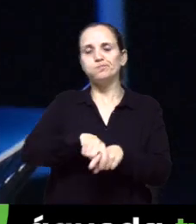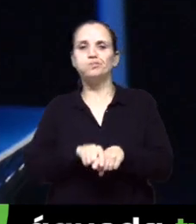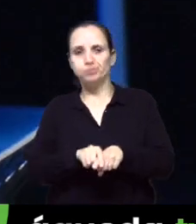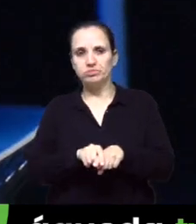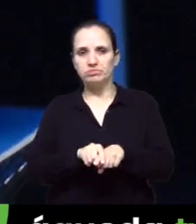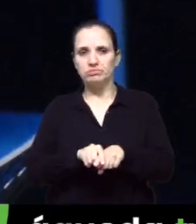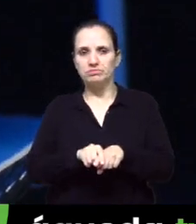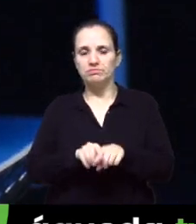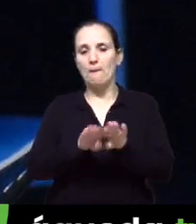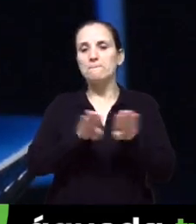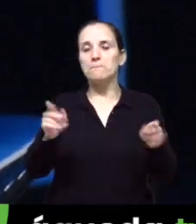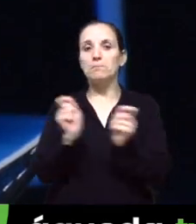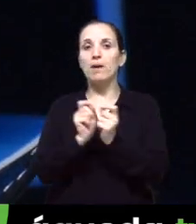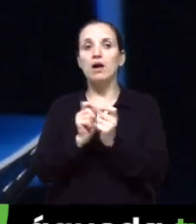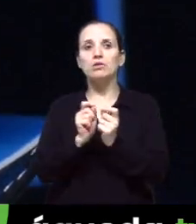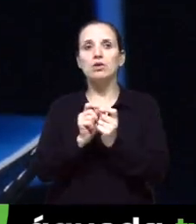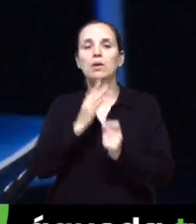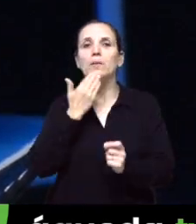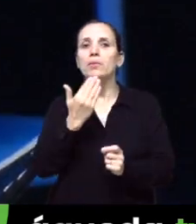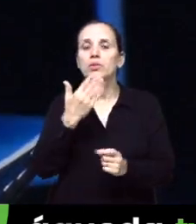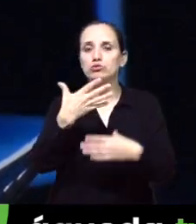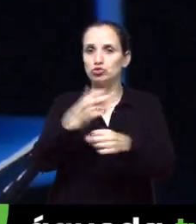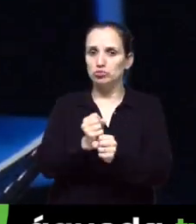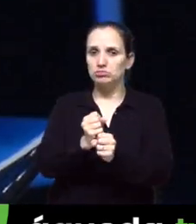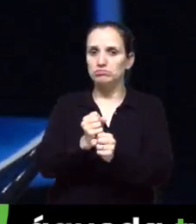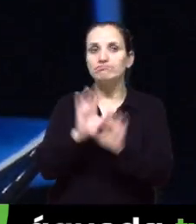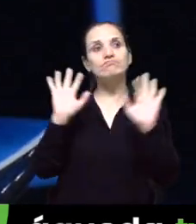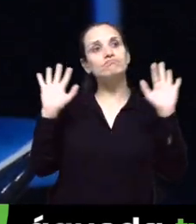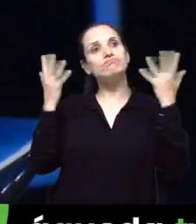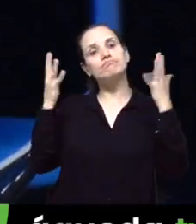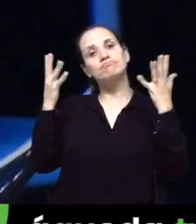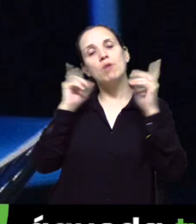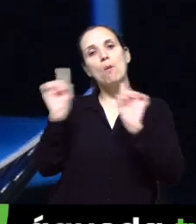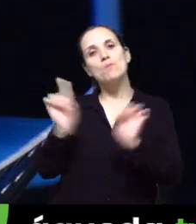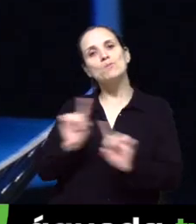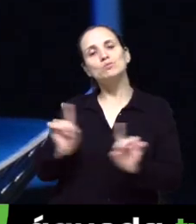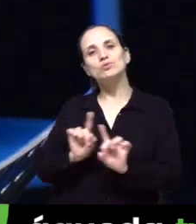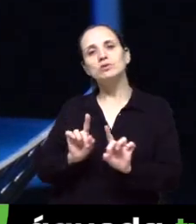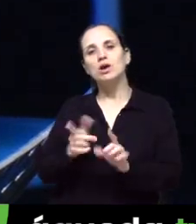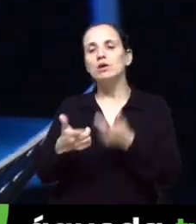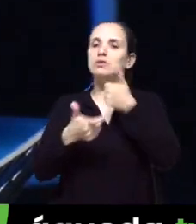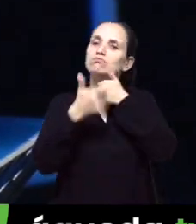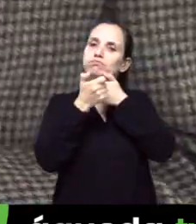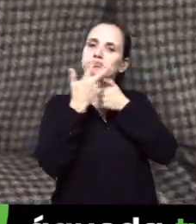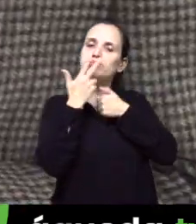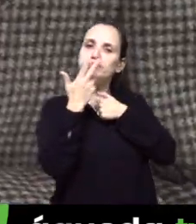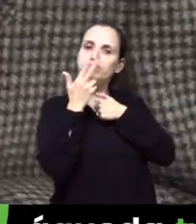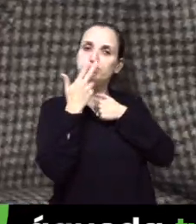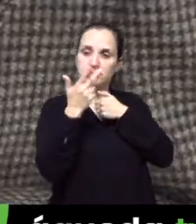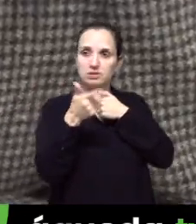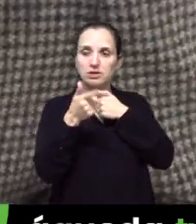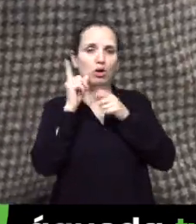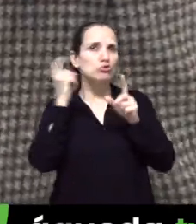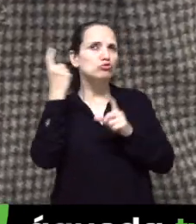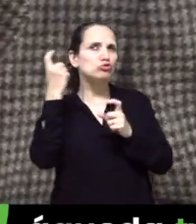um sumo, bateu palmas no final de uma música e acendeu um cigarro. O som moía-lhe a cabeça. Foi muito